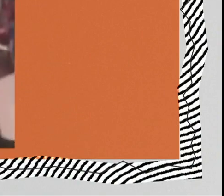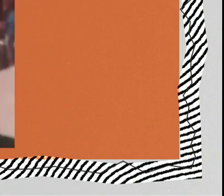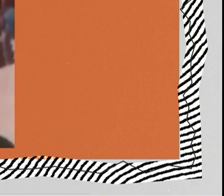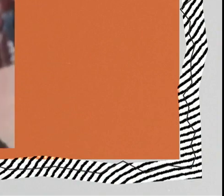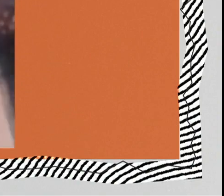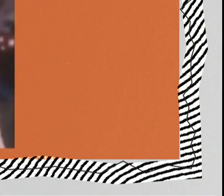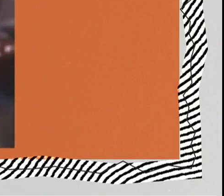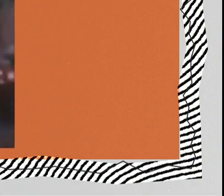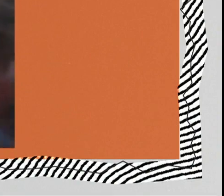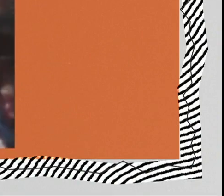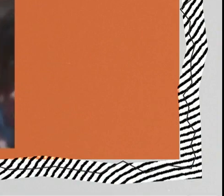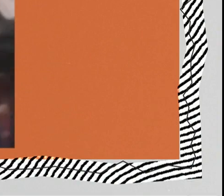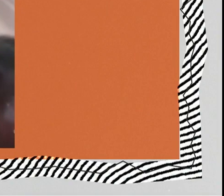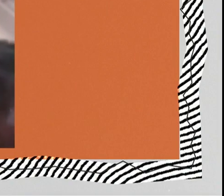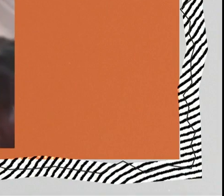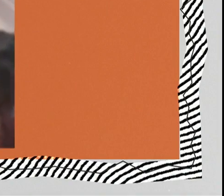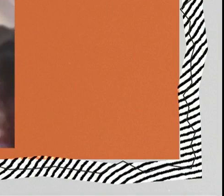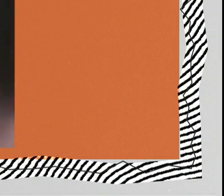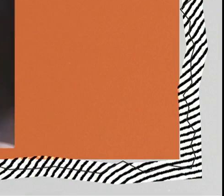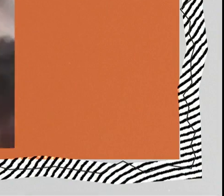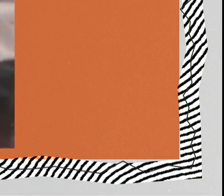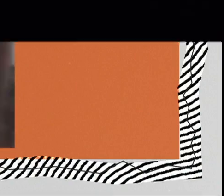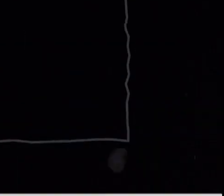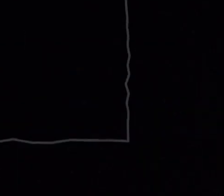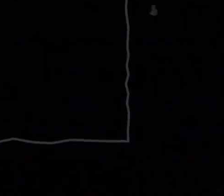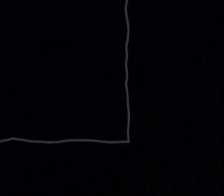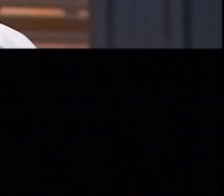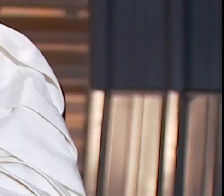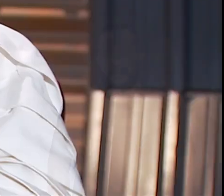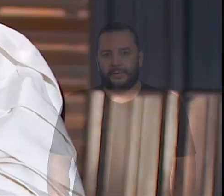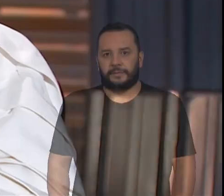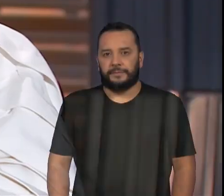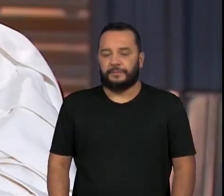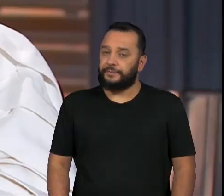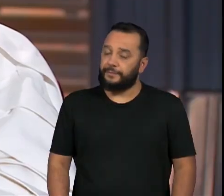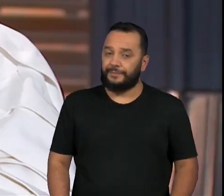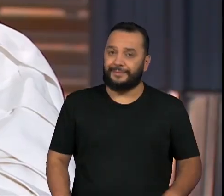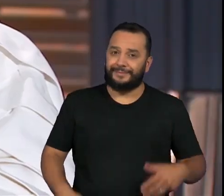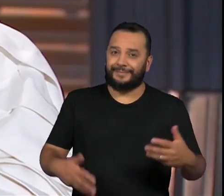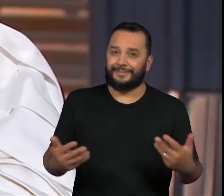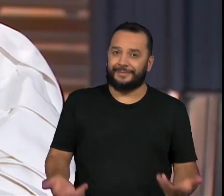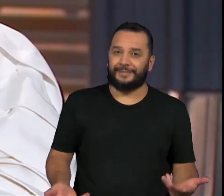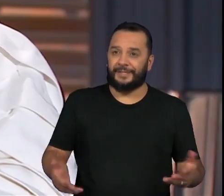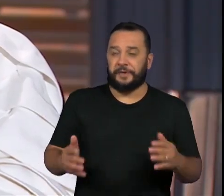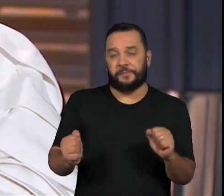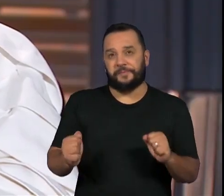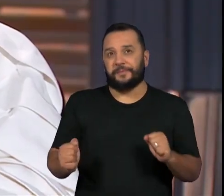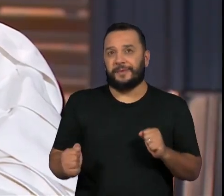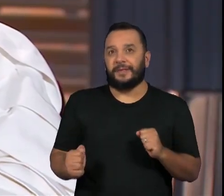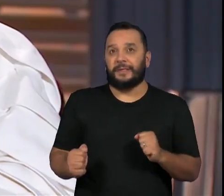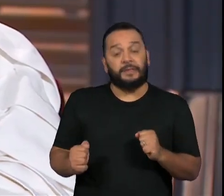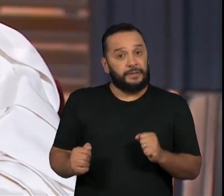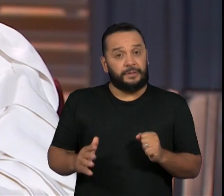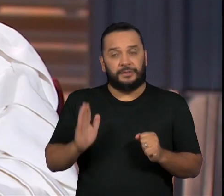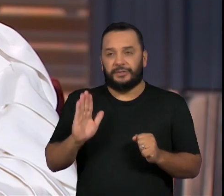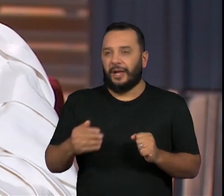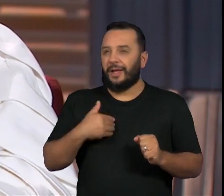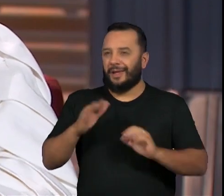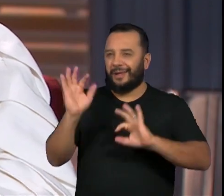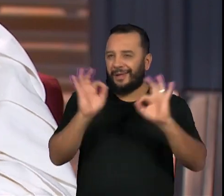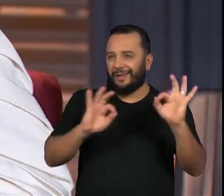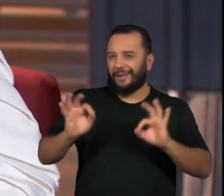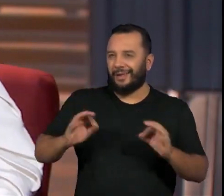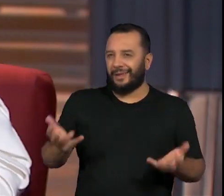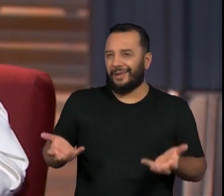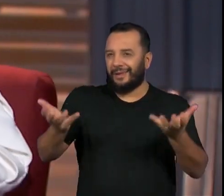Office workers, labor workers. Então, essa determinação do elegante, do que